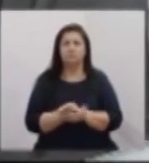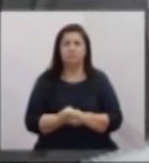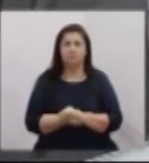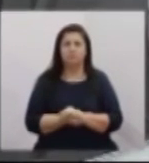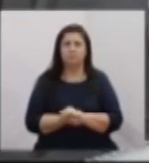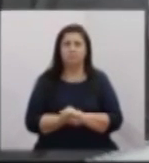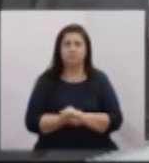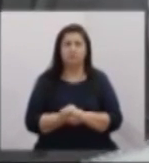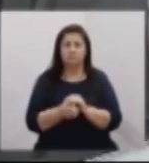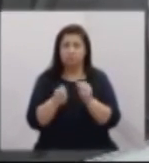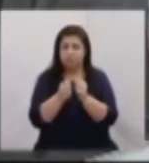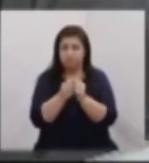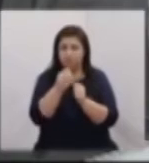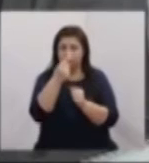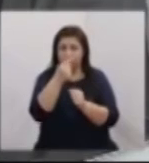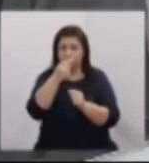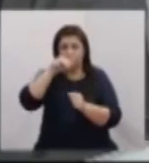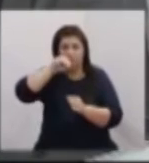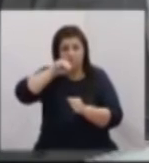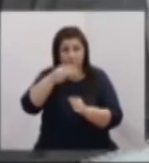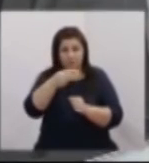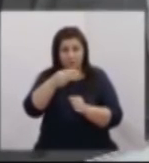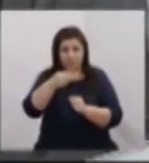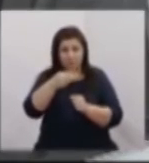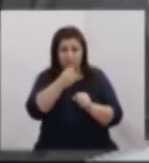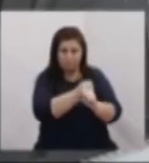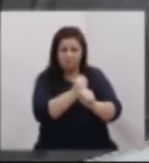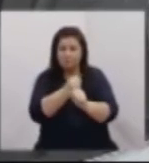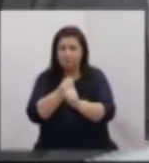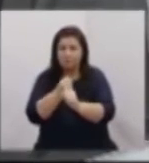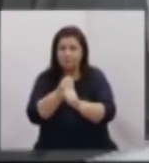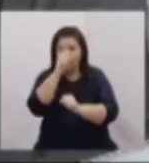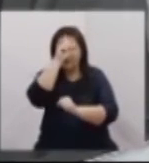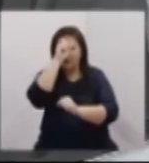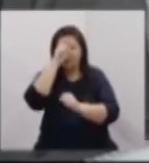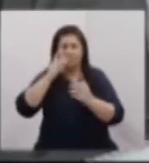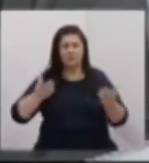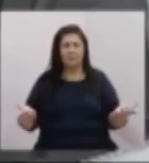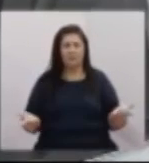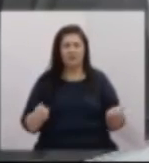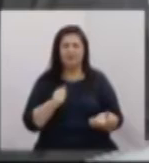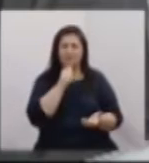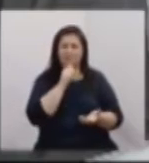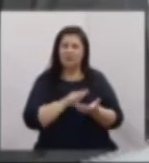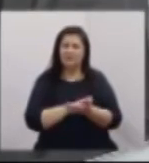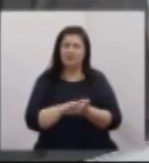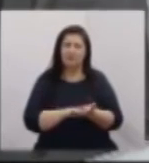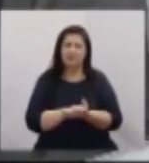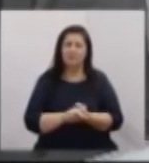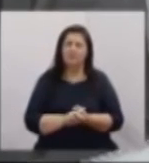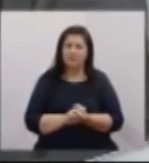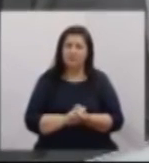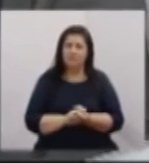milhão para reformar o centro cirúrgico da Santa Casa, e até hoje não foi liberado. Então a